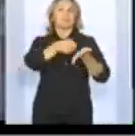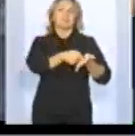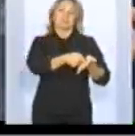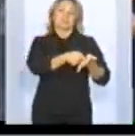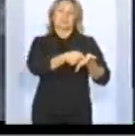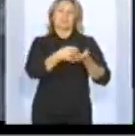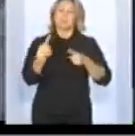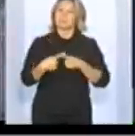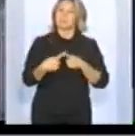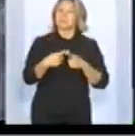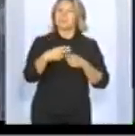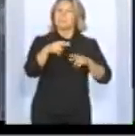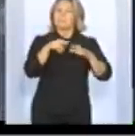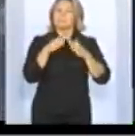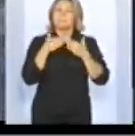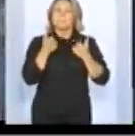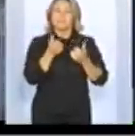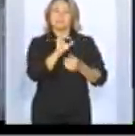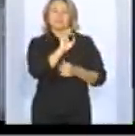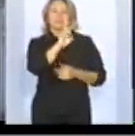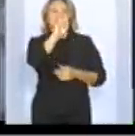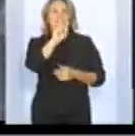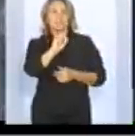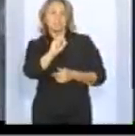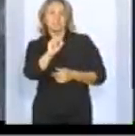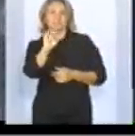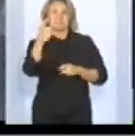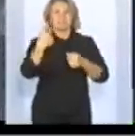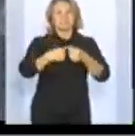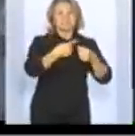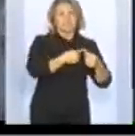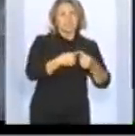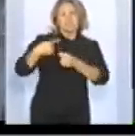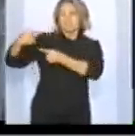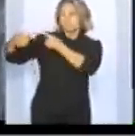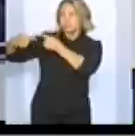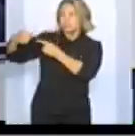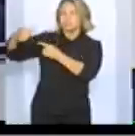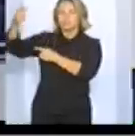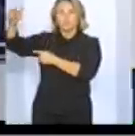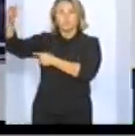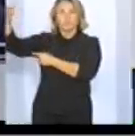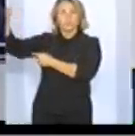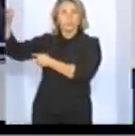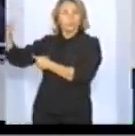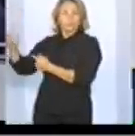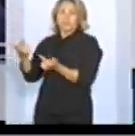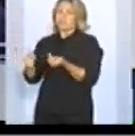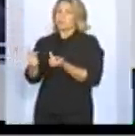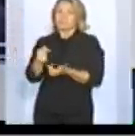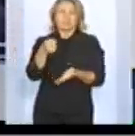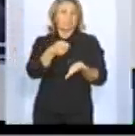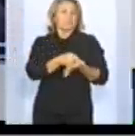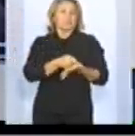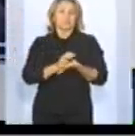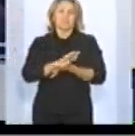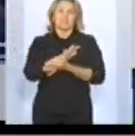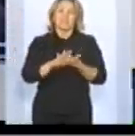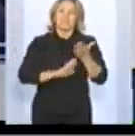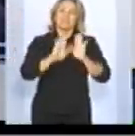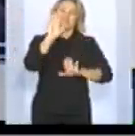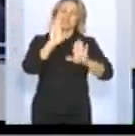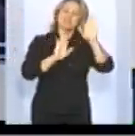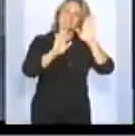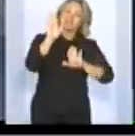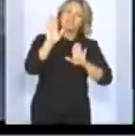ele pede 50 cidades, cabe o miolo das 50, concorre com os operadores que estão lá, sem ter pago pela licitação, sem